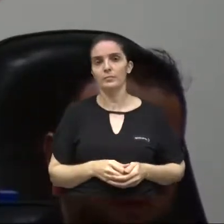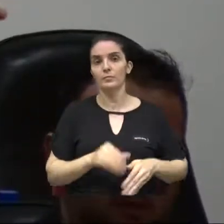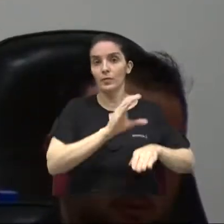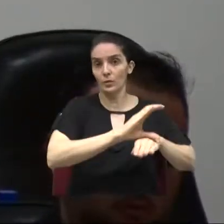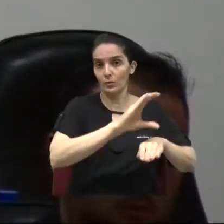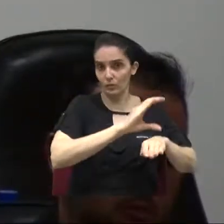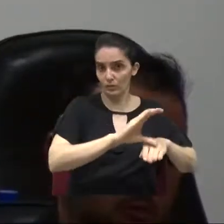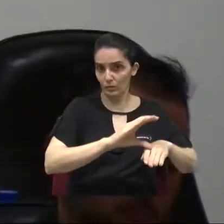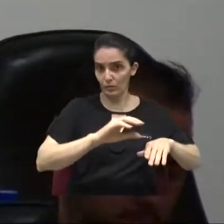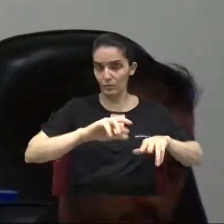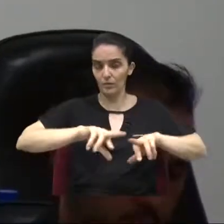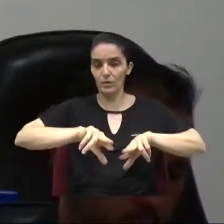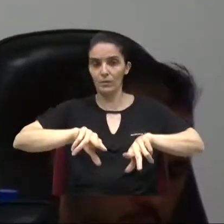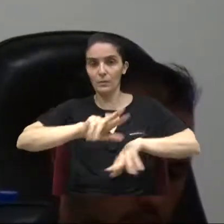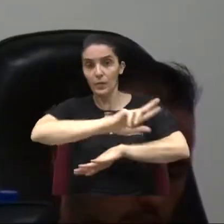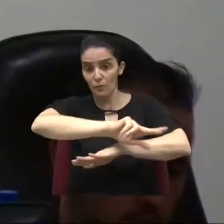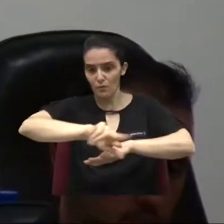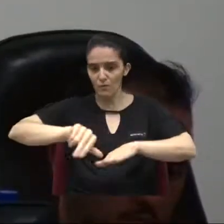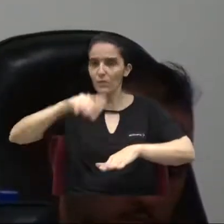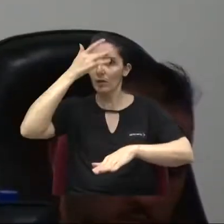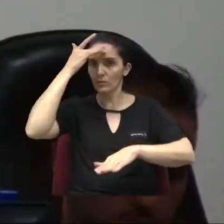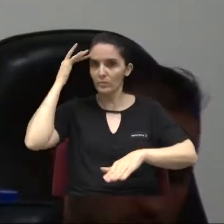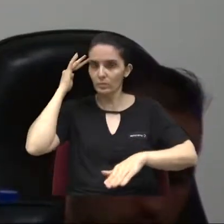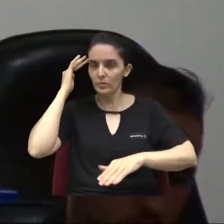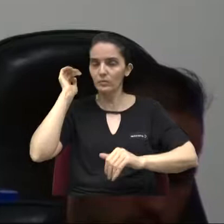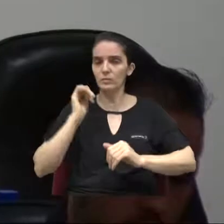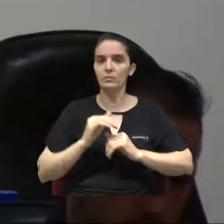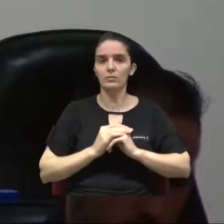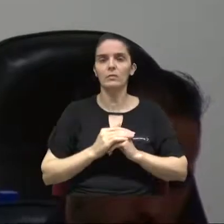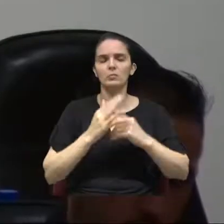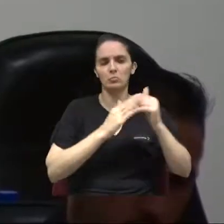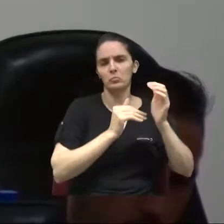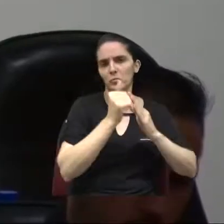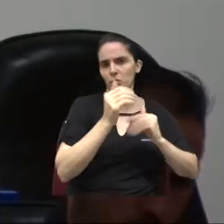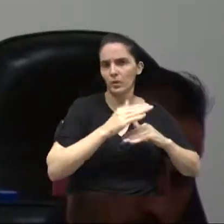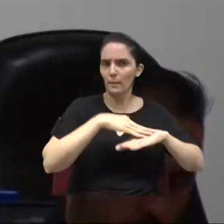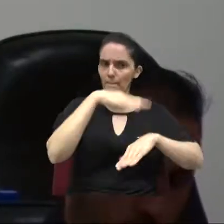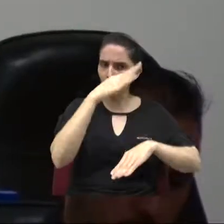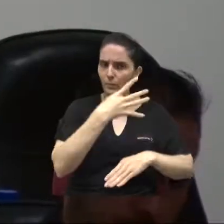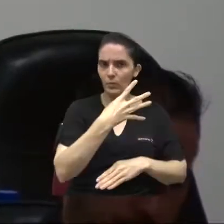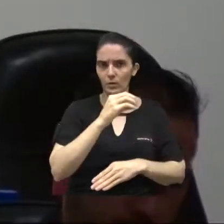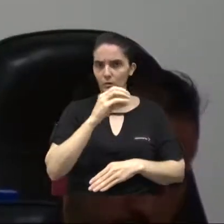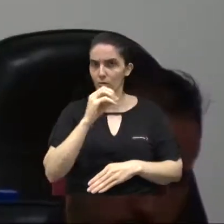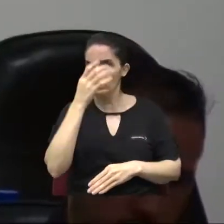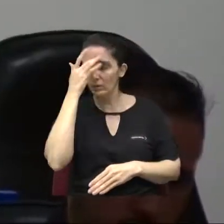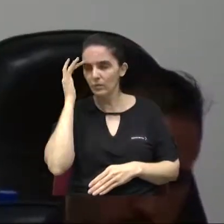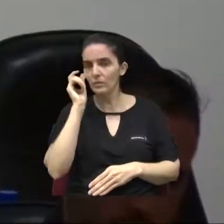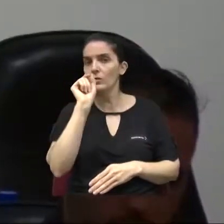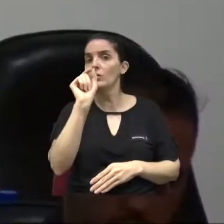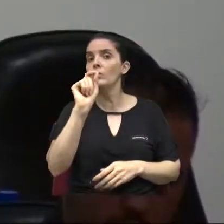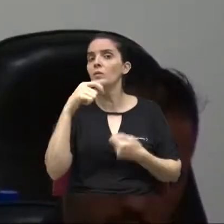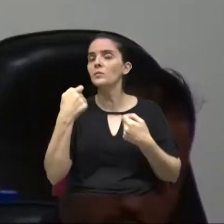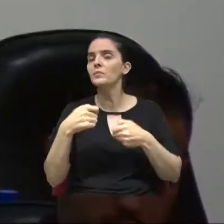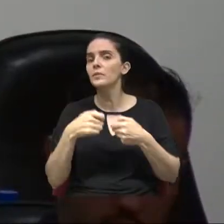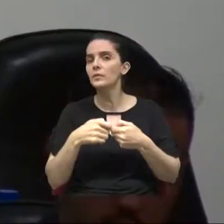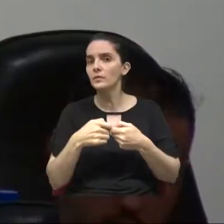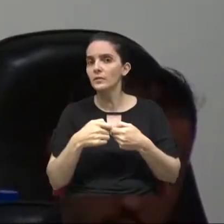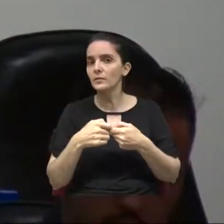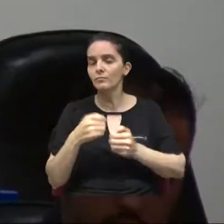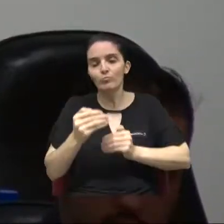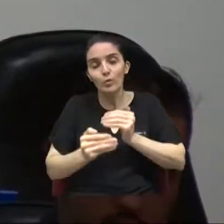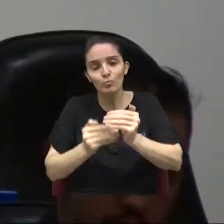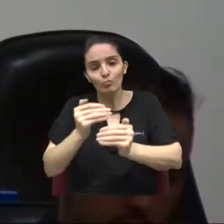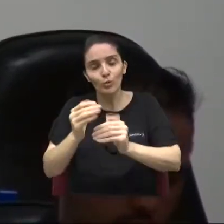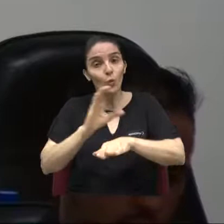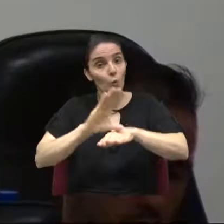muitas pessoas foram capacitadas, mais de 400 pessoas. Agora, O que precisa ser feito é a